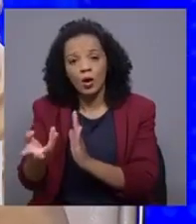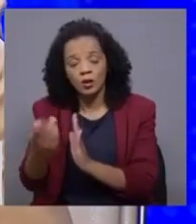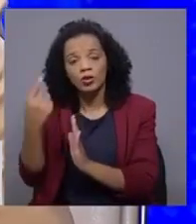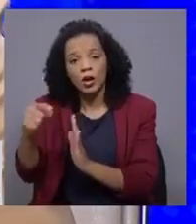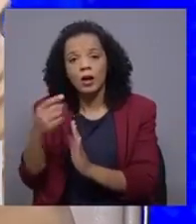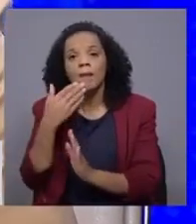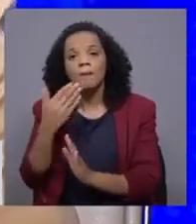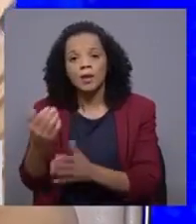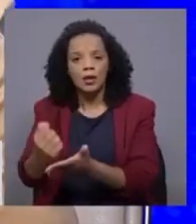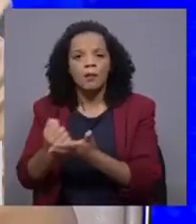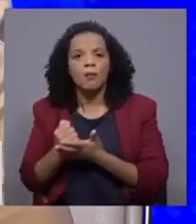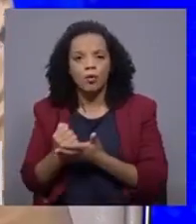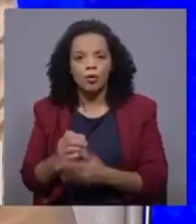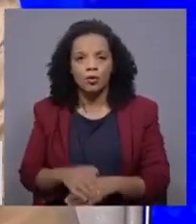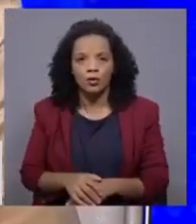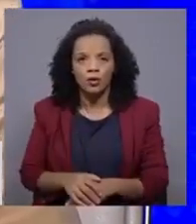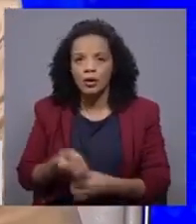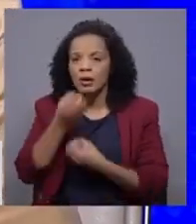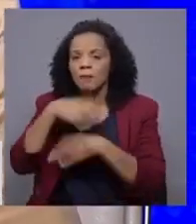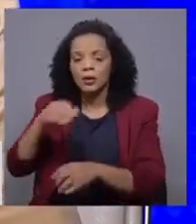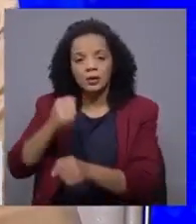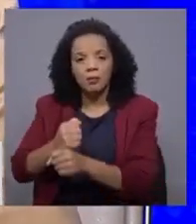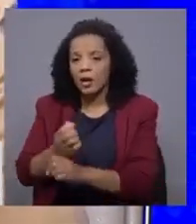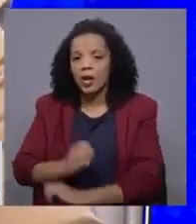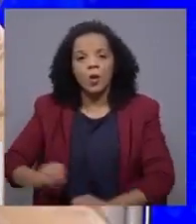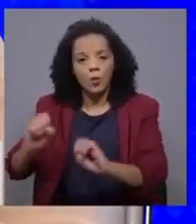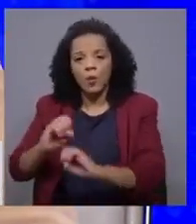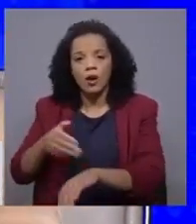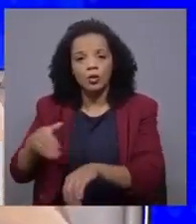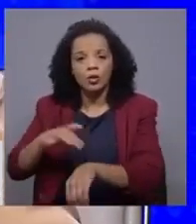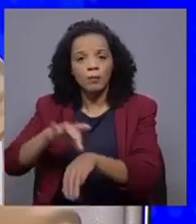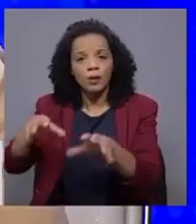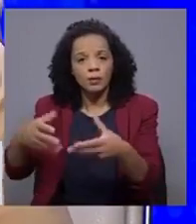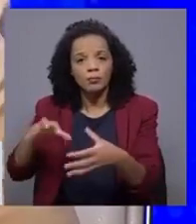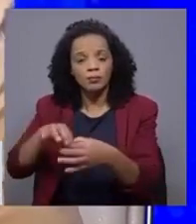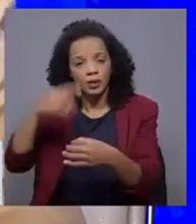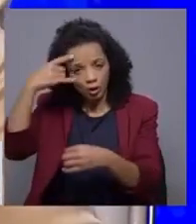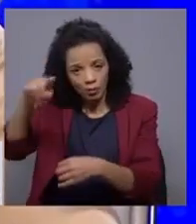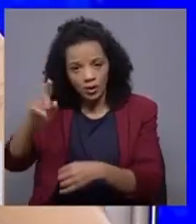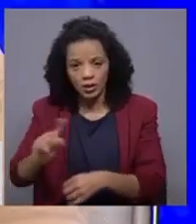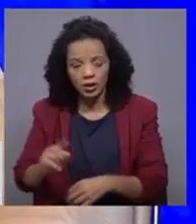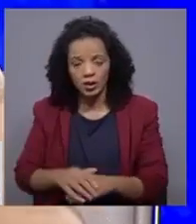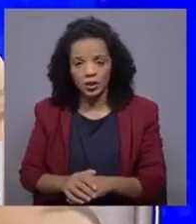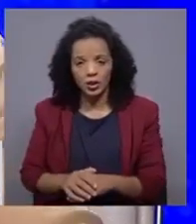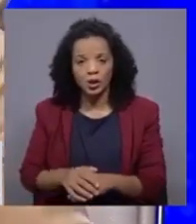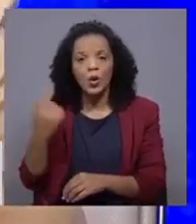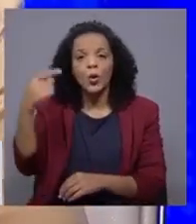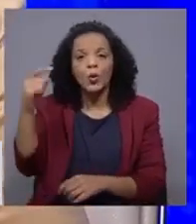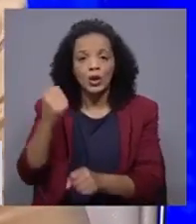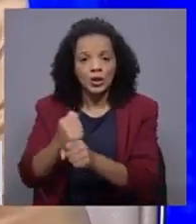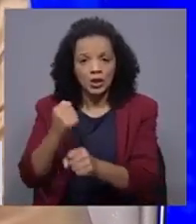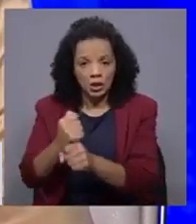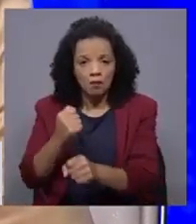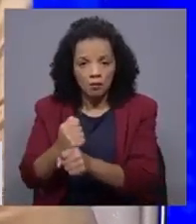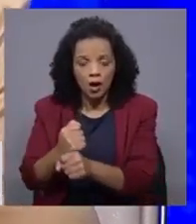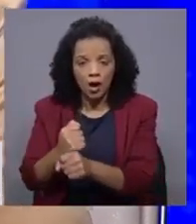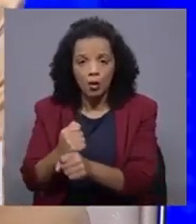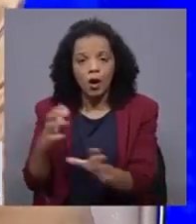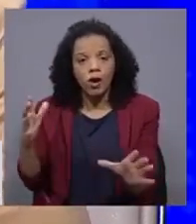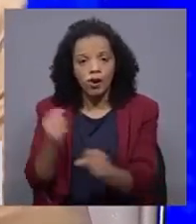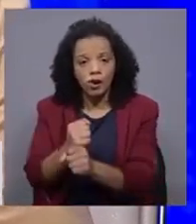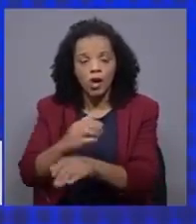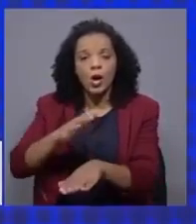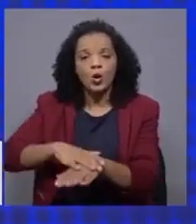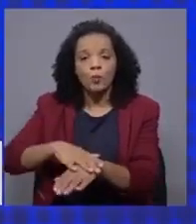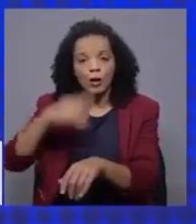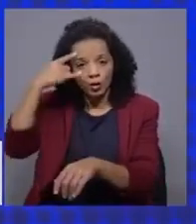tinham pedido esse tipo de apoios? E não houve perdas de postos de trabalho durante a pandemia relacionadas com a tauromaquia. Os únicos postos de trabalho que se extinguem com o